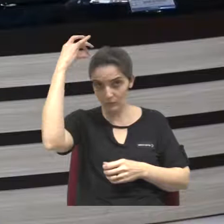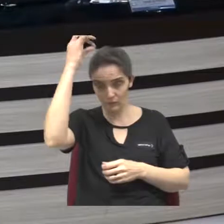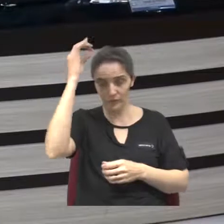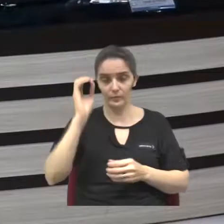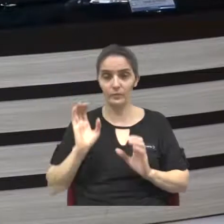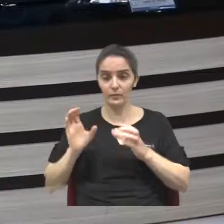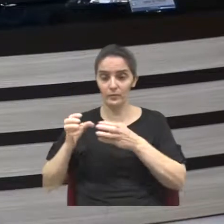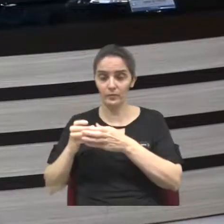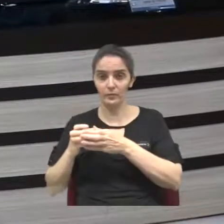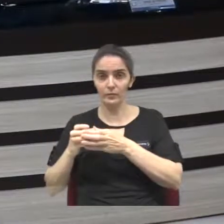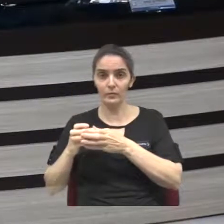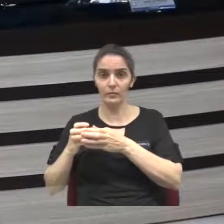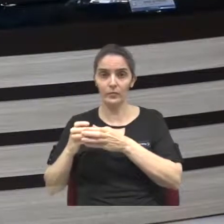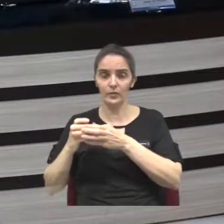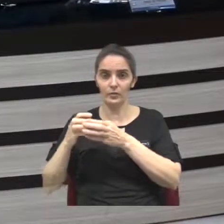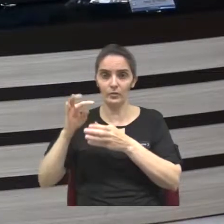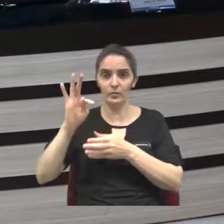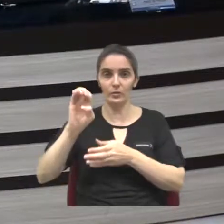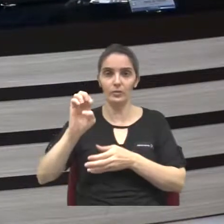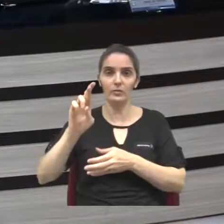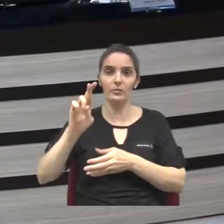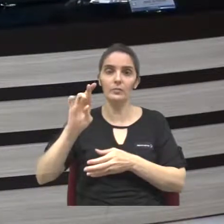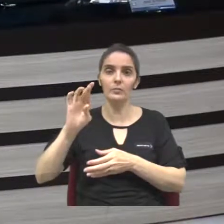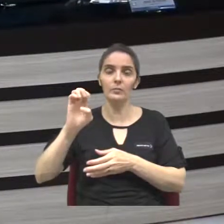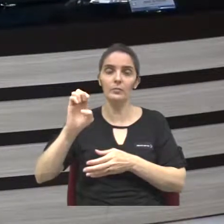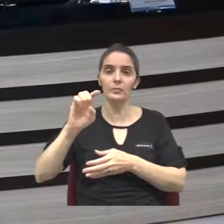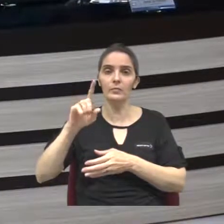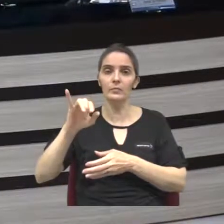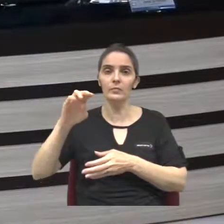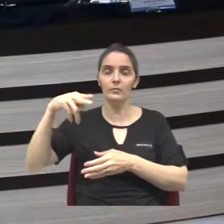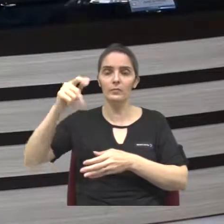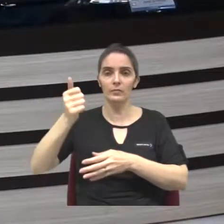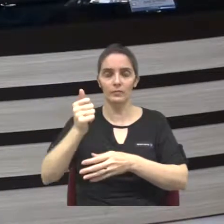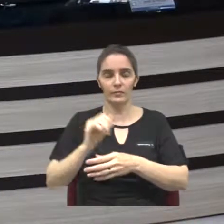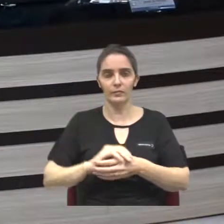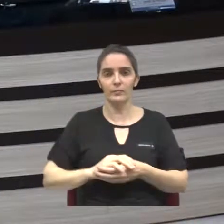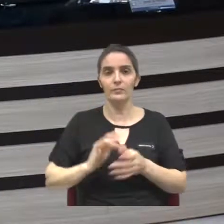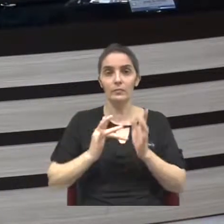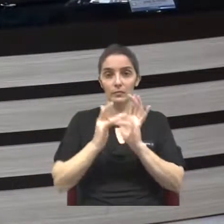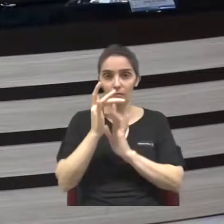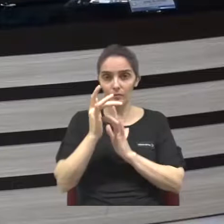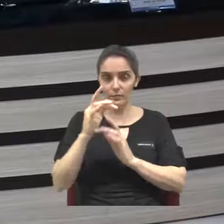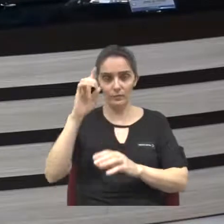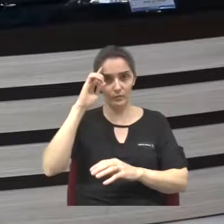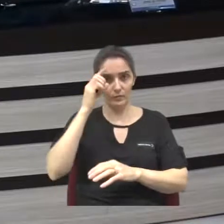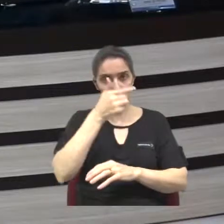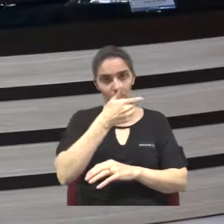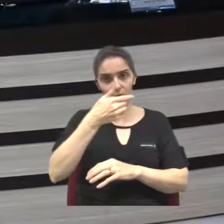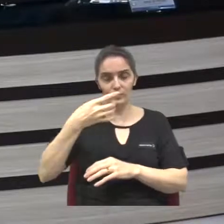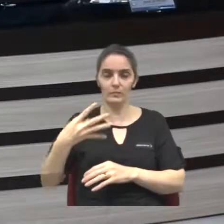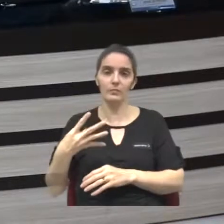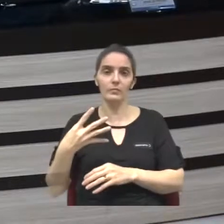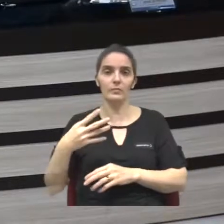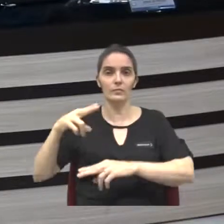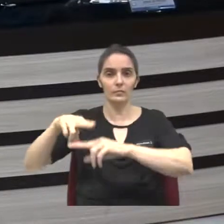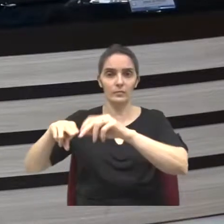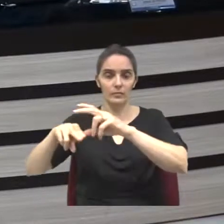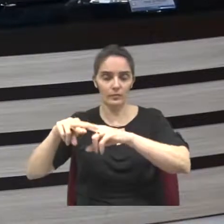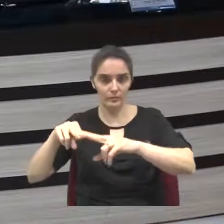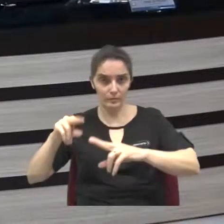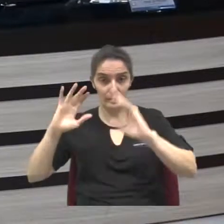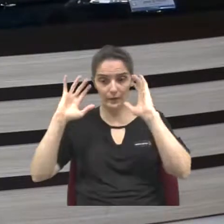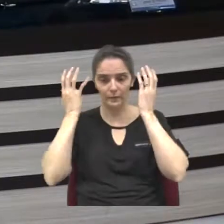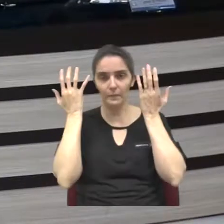Menino Jesus, a ser realizada anualmente na semana do dia 24 de junho, durante as comemorações do